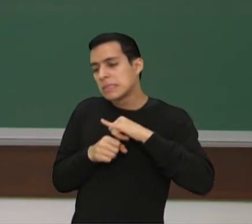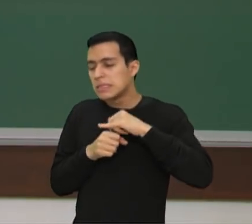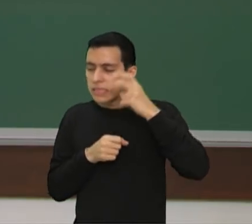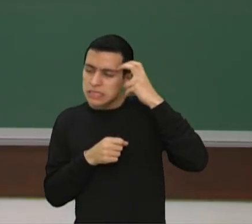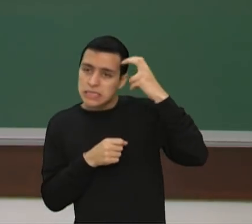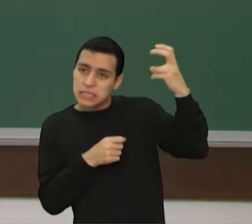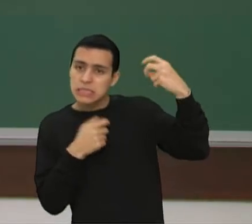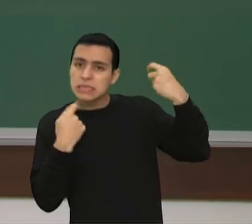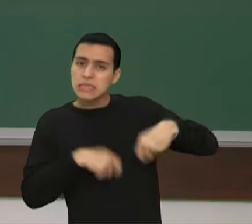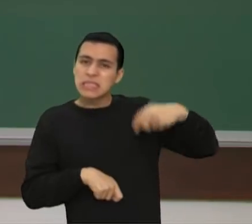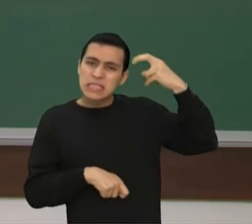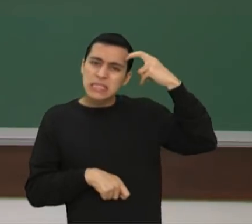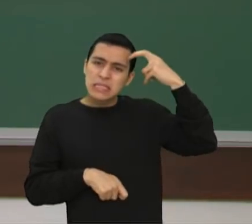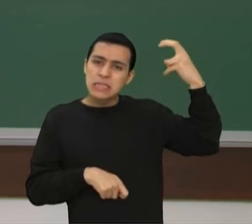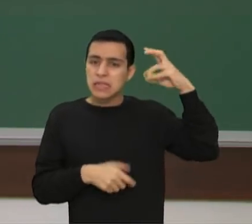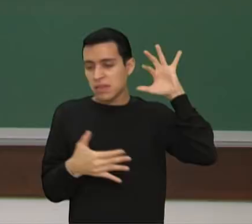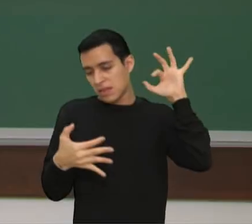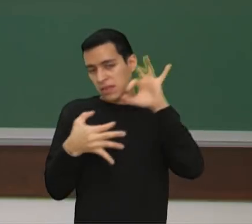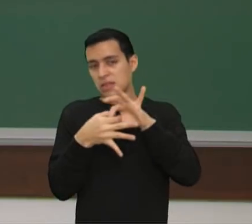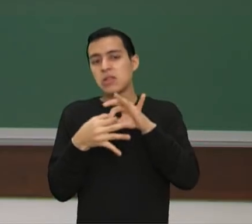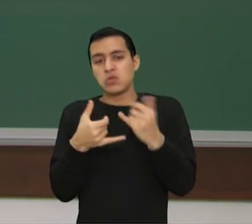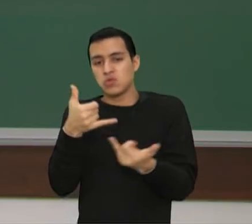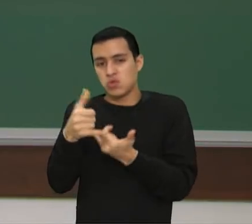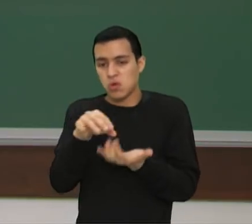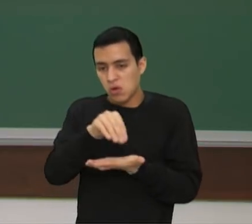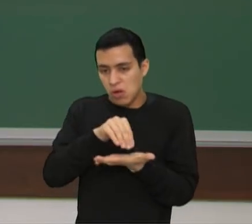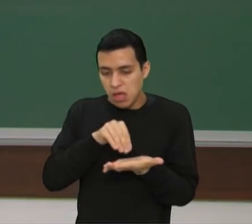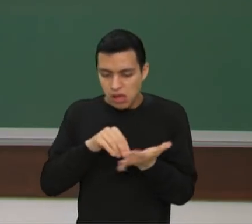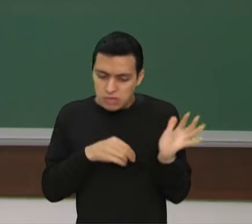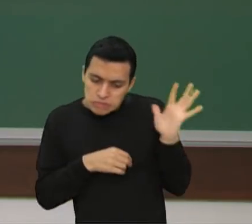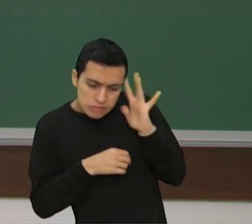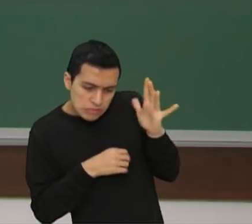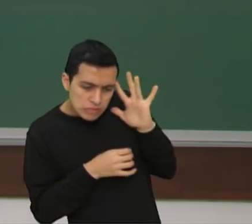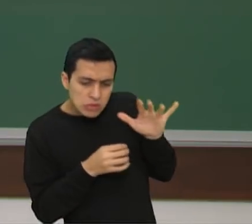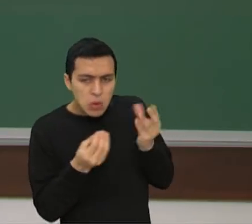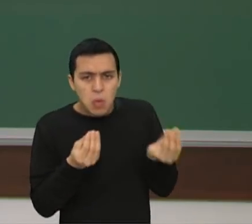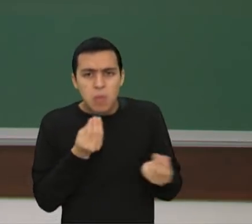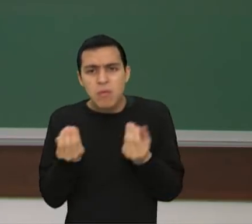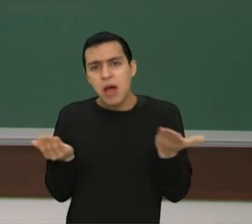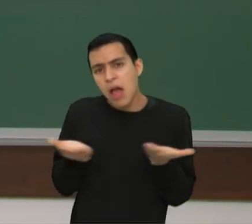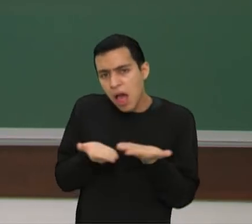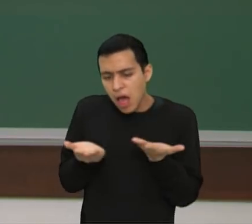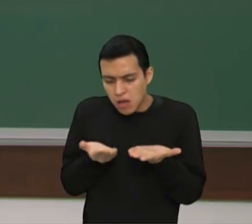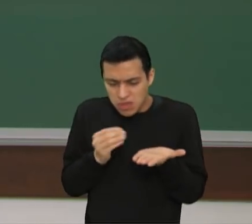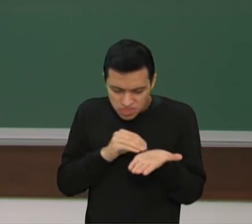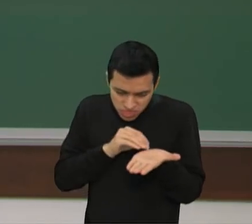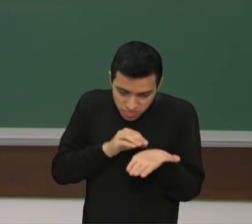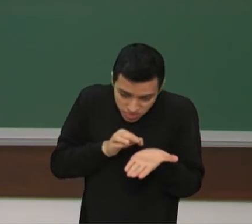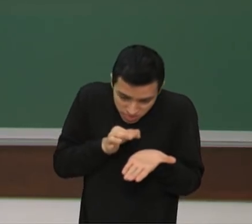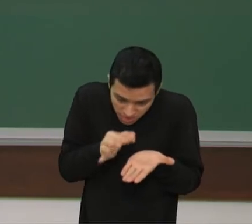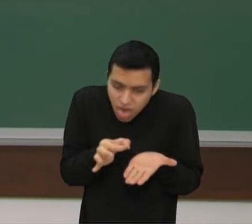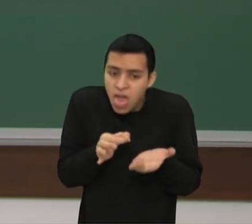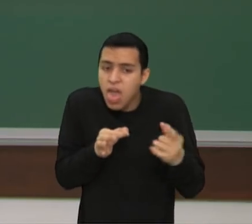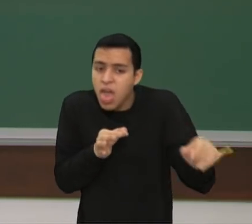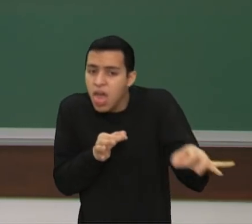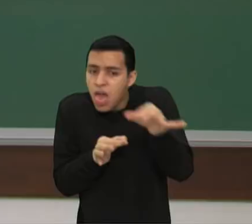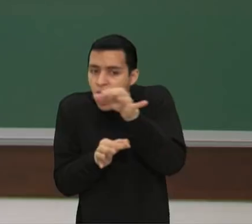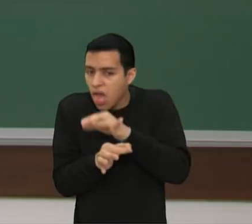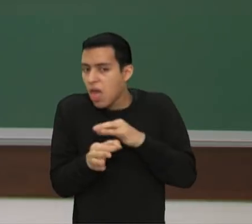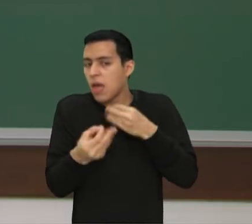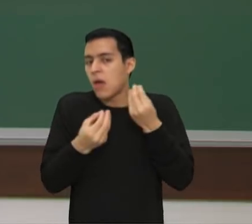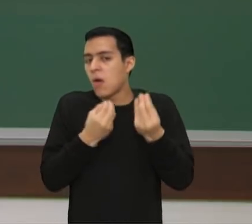disso, né? O intelectual vai estar muito presente no jogo. Eu tenho que pensar na jogada de agora, mas eu tenho que prever um contragolpe